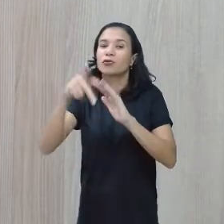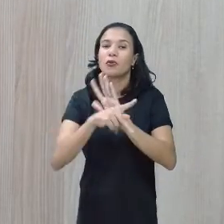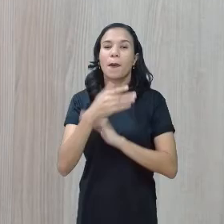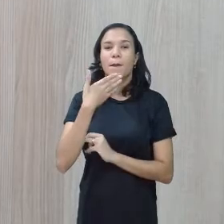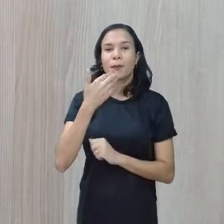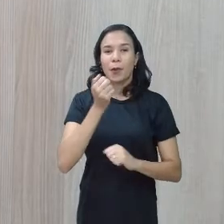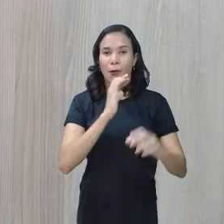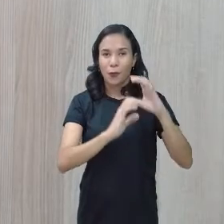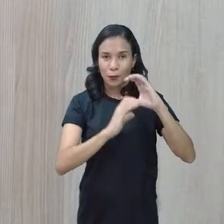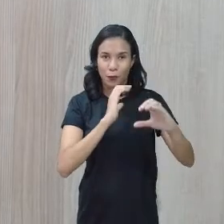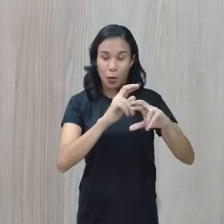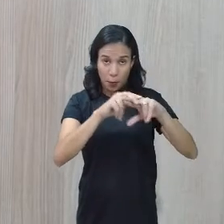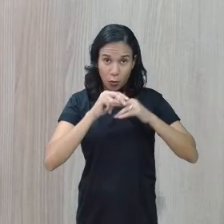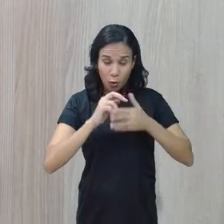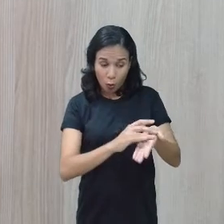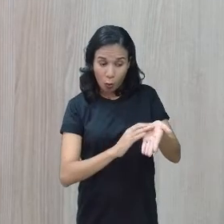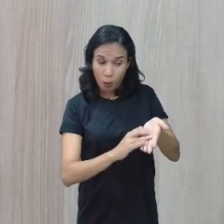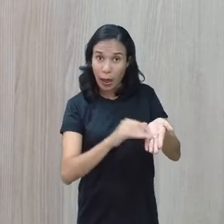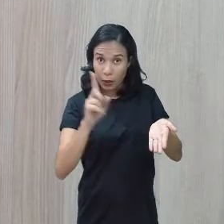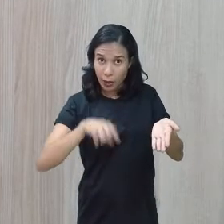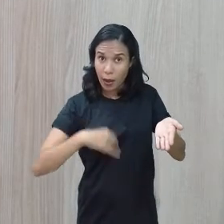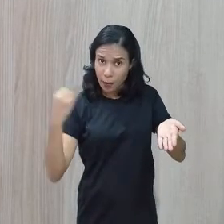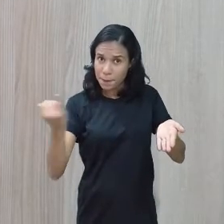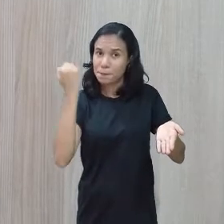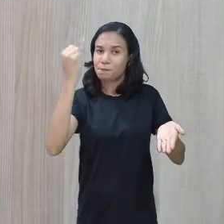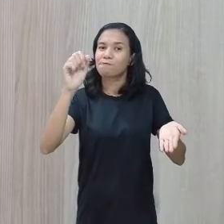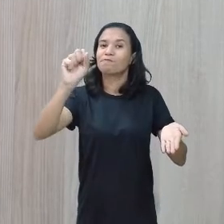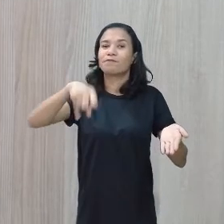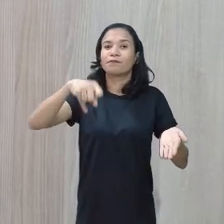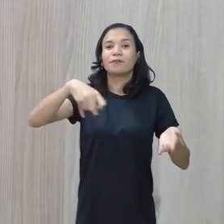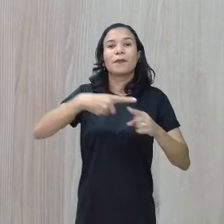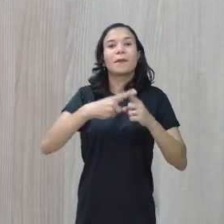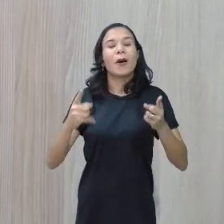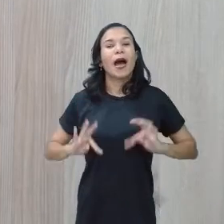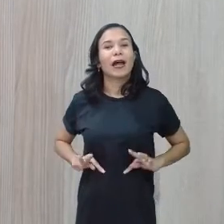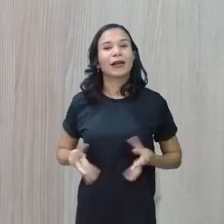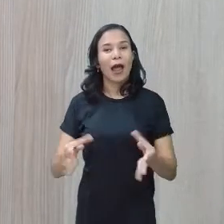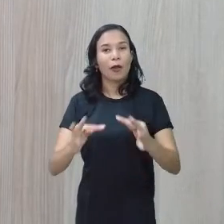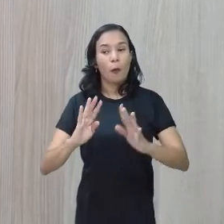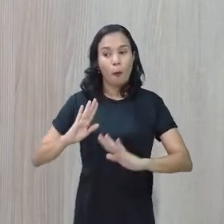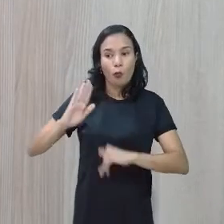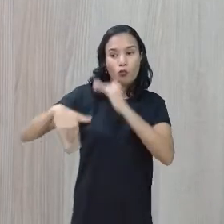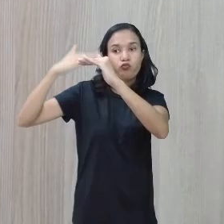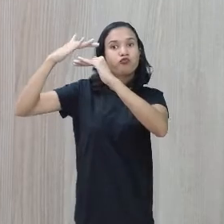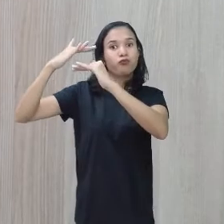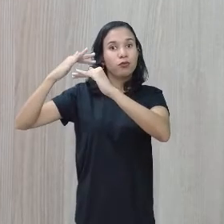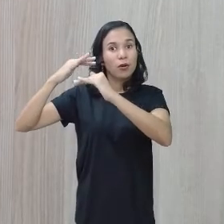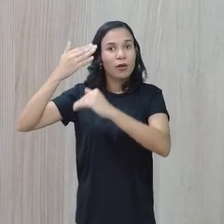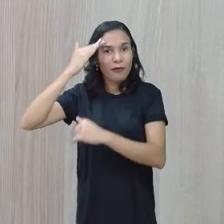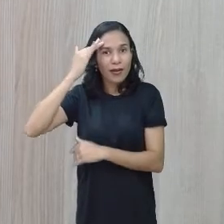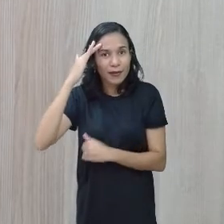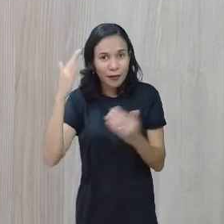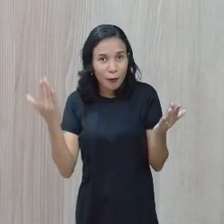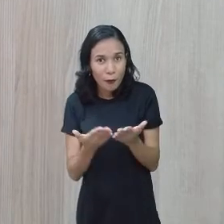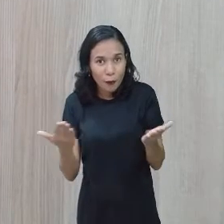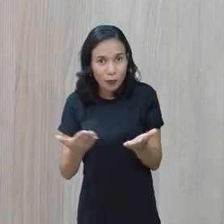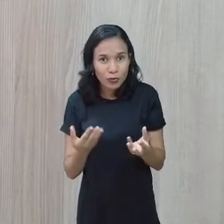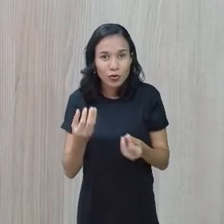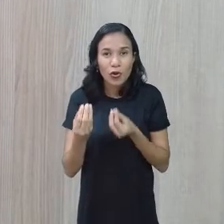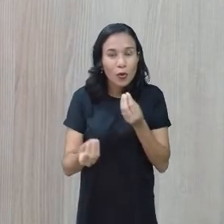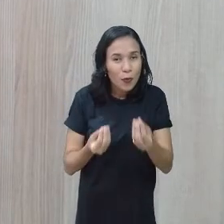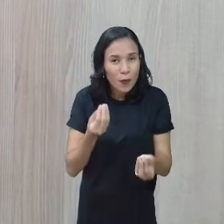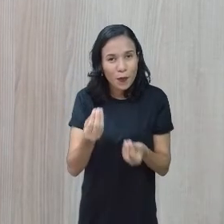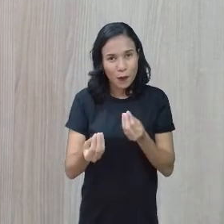Então, o braille é importante, mas a tecnologia está avançando de tal forma que eles vão poder compreender hoje a questão do toque,